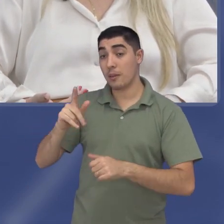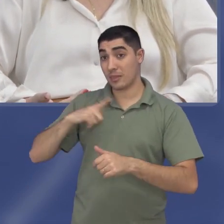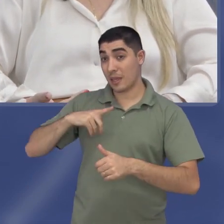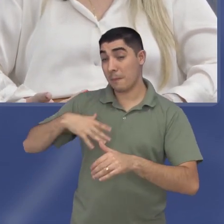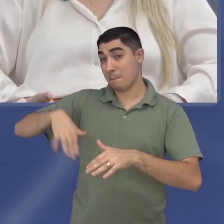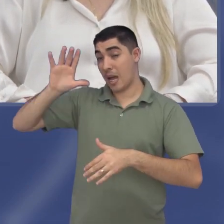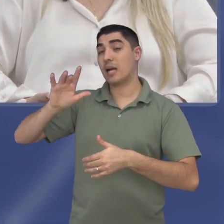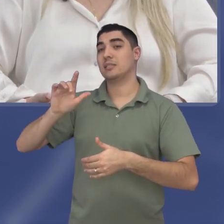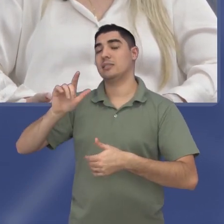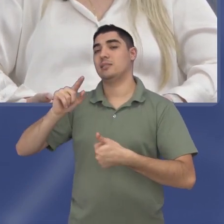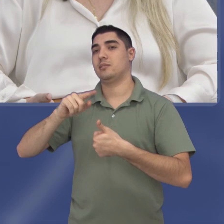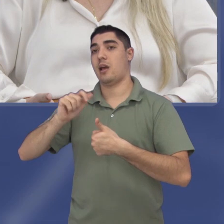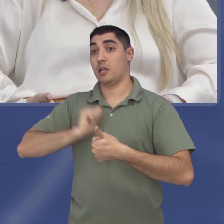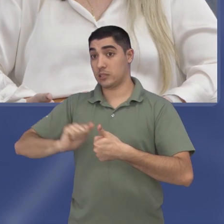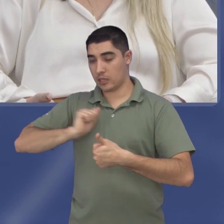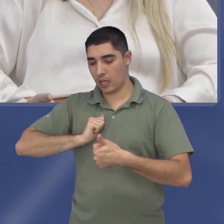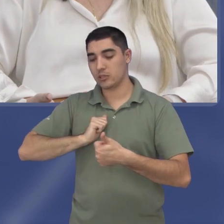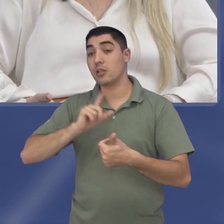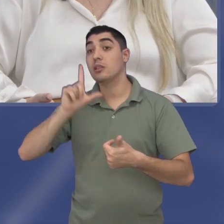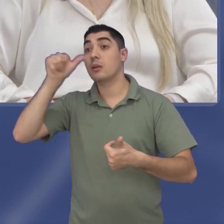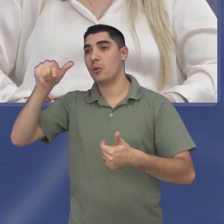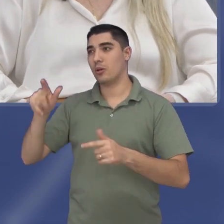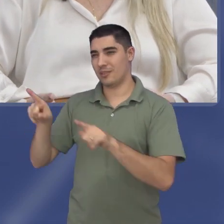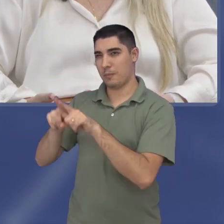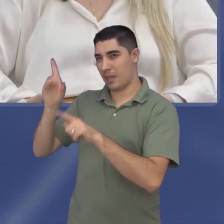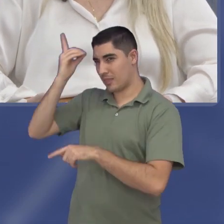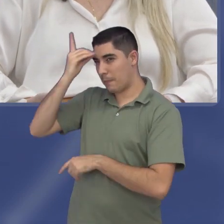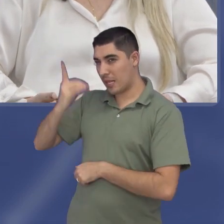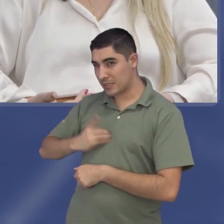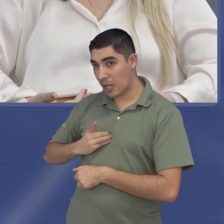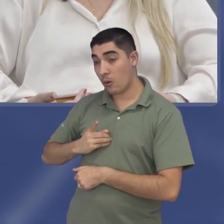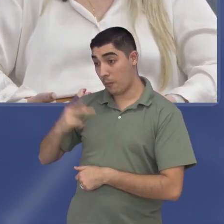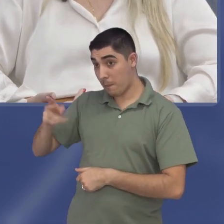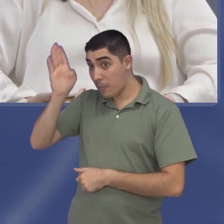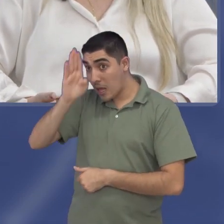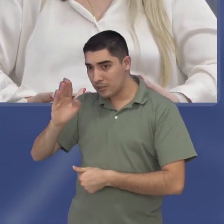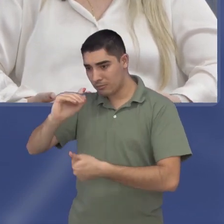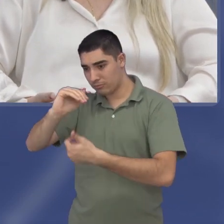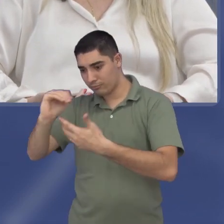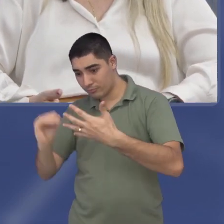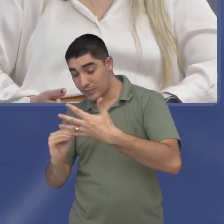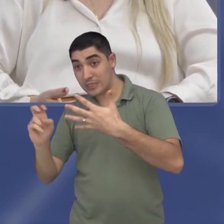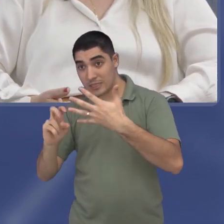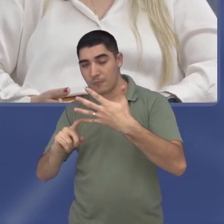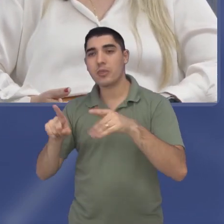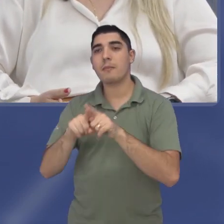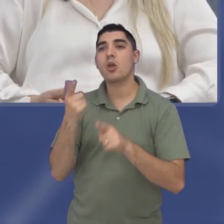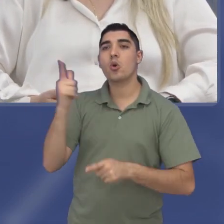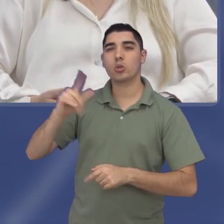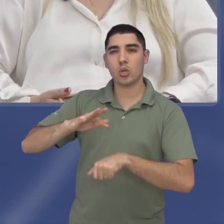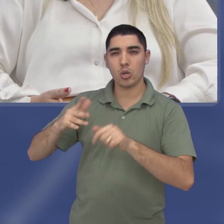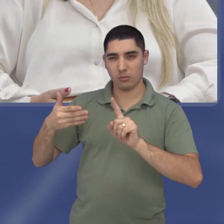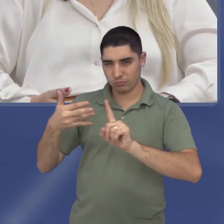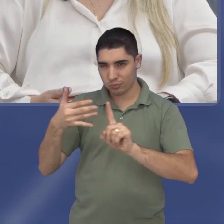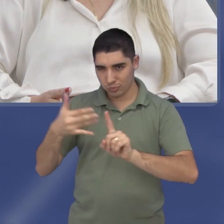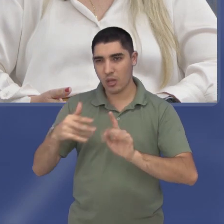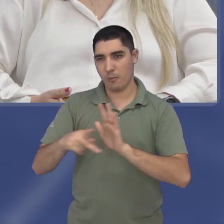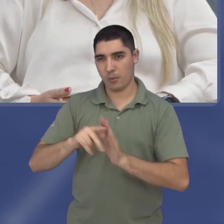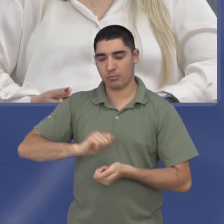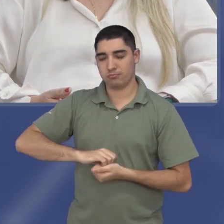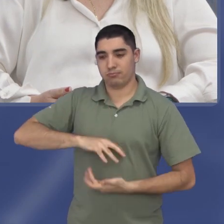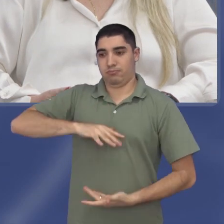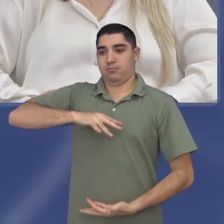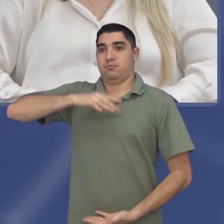depressão e a base disso tudo está o quê? Está o estresse. Nós falamos do estresse, falamos do burnout, falamos da questão também da rotina de sono.